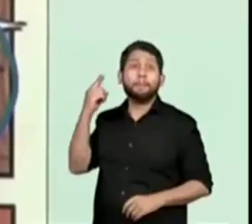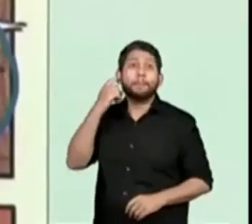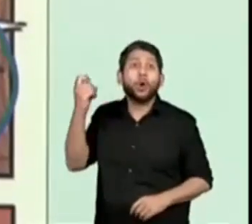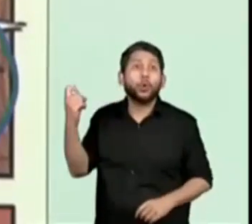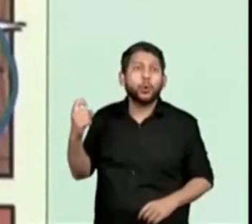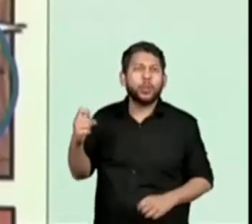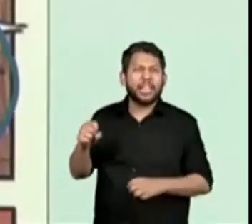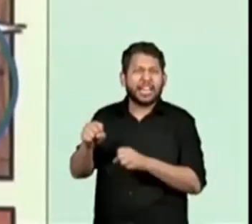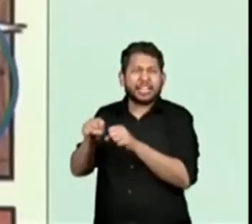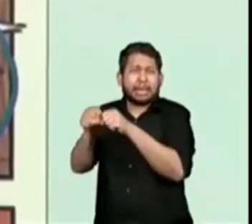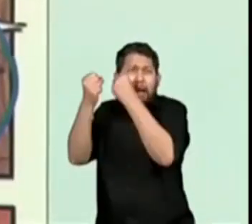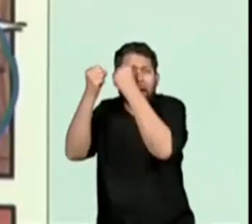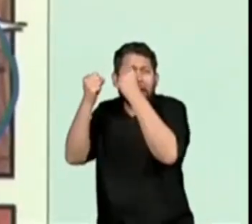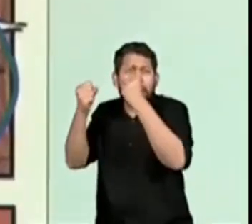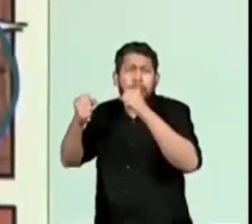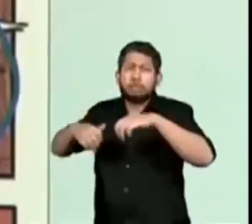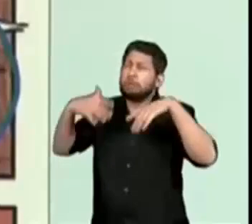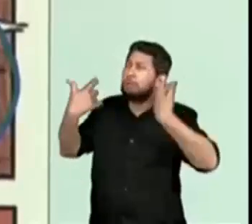crack,